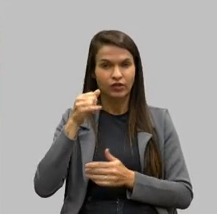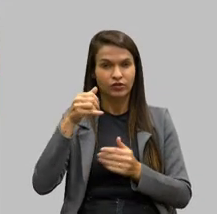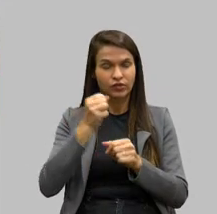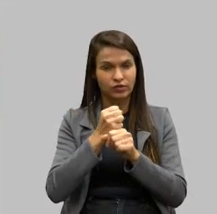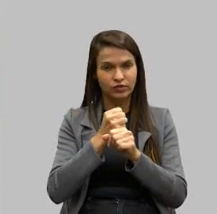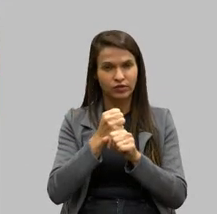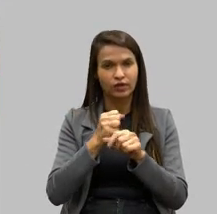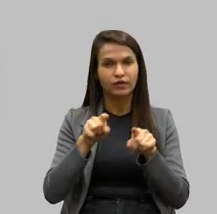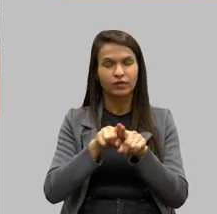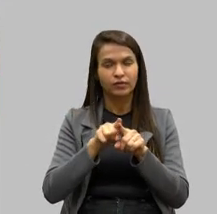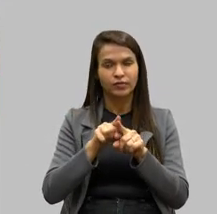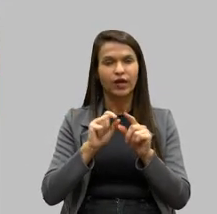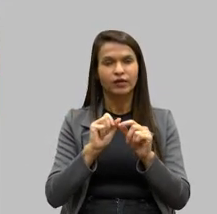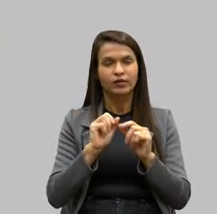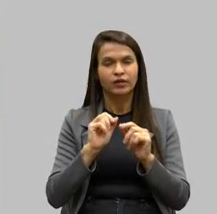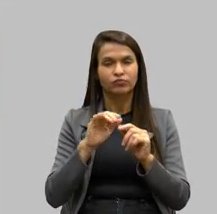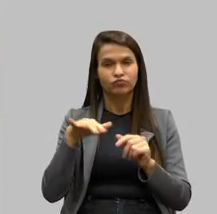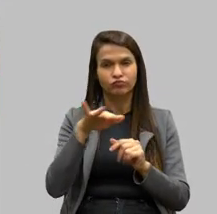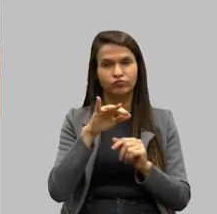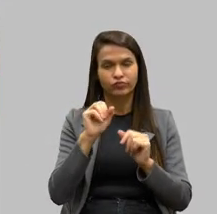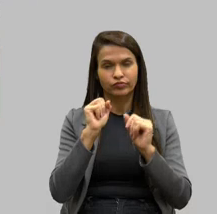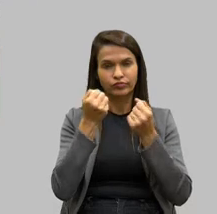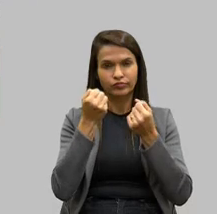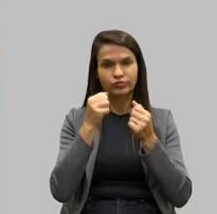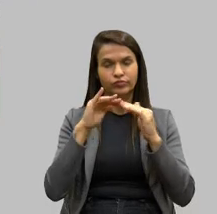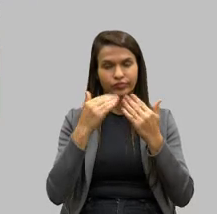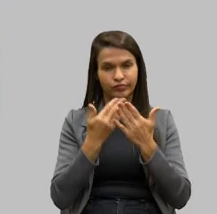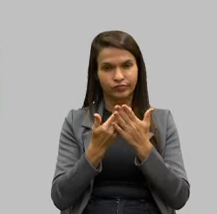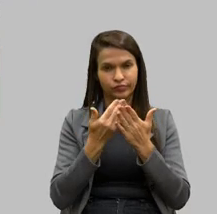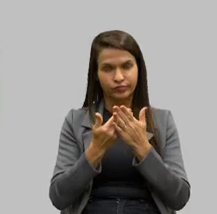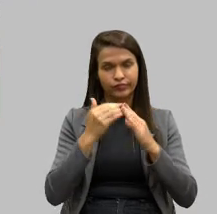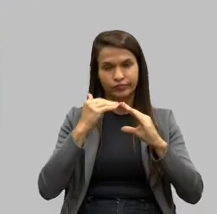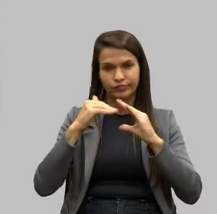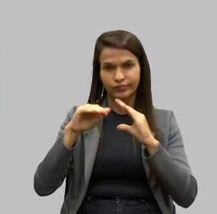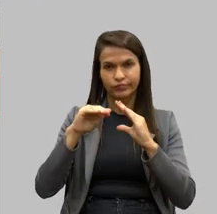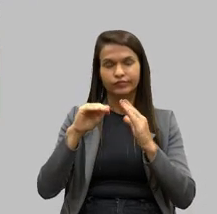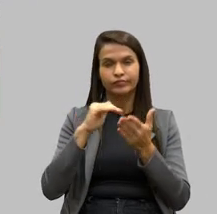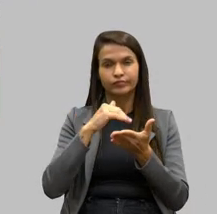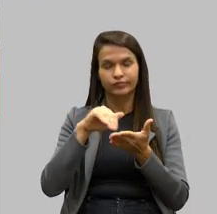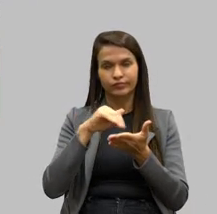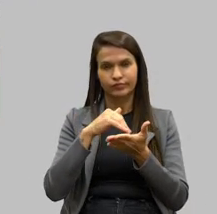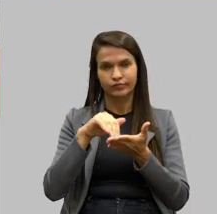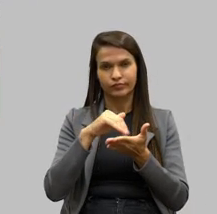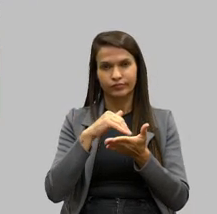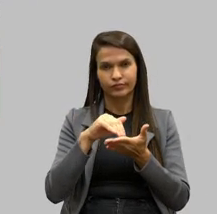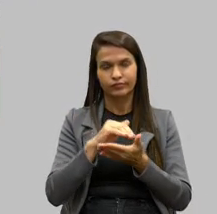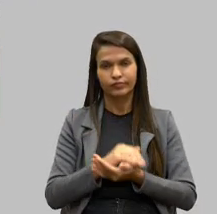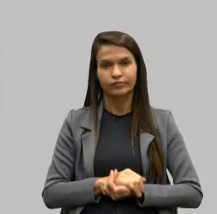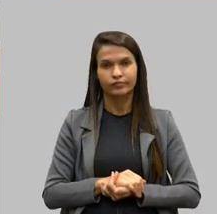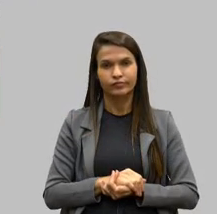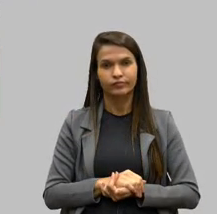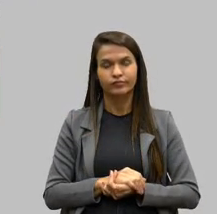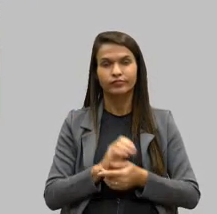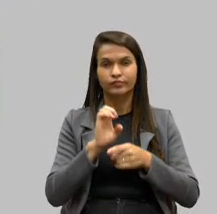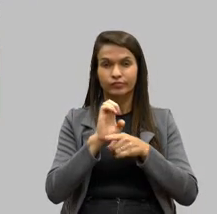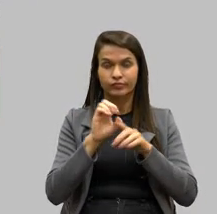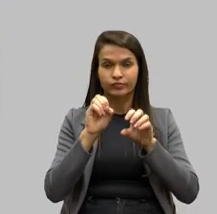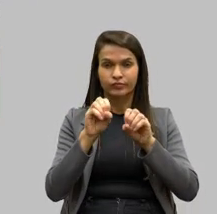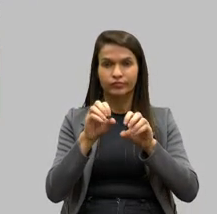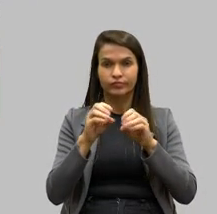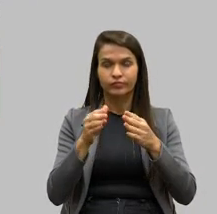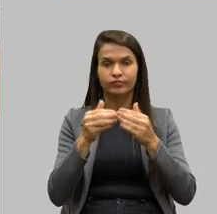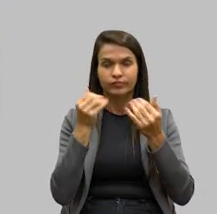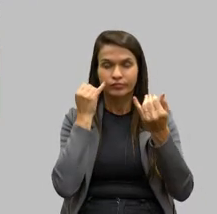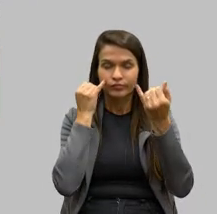relacionados à segurança no ambiente escolar. Que seja encaminhado ao secretário o pedido de